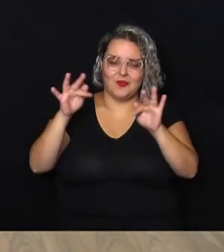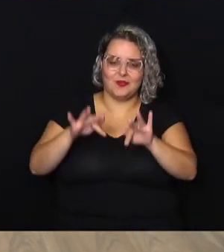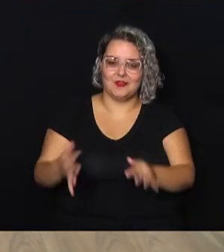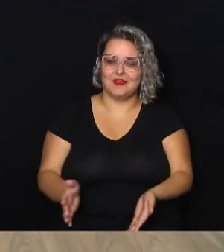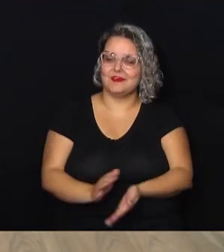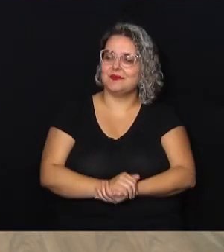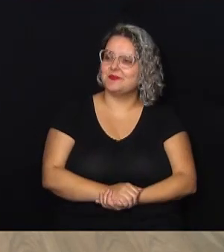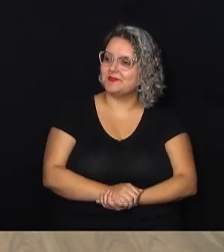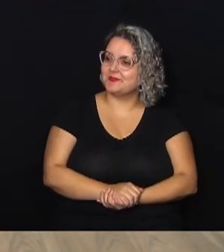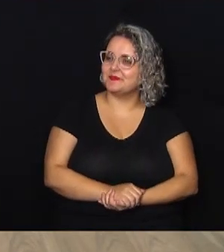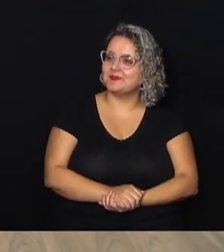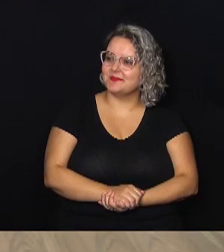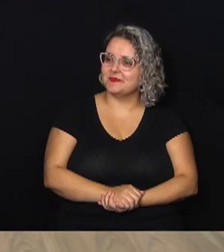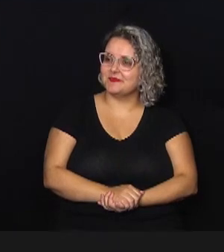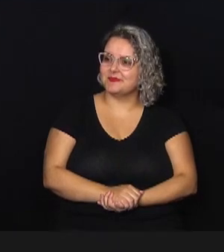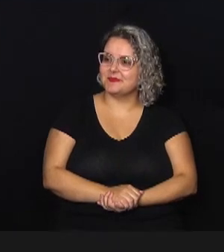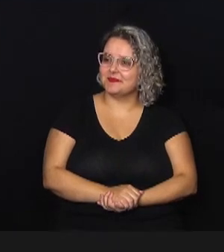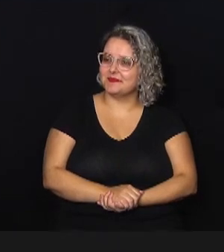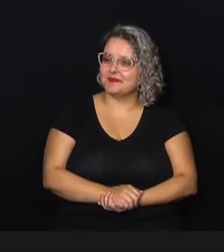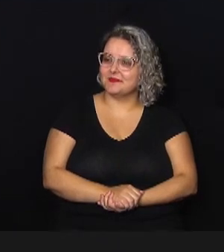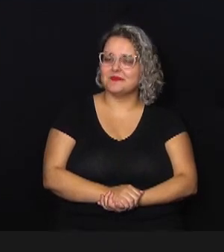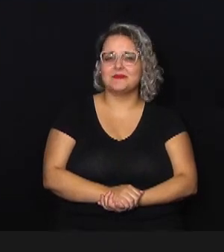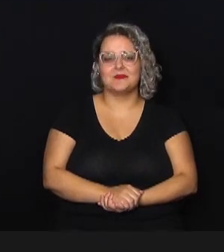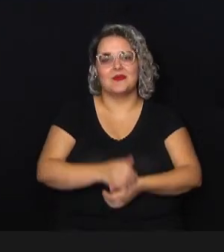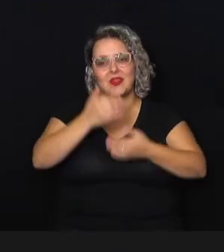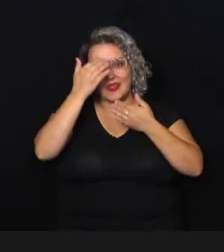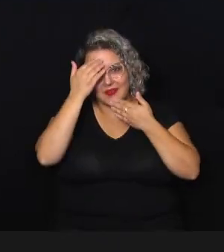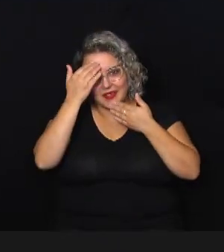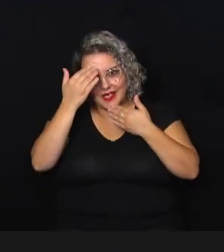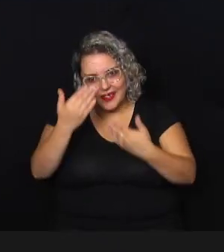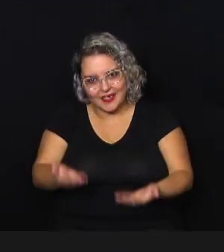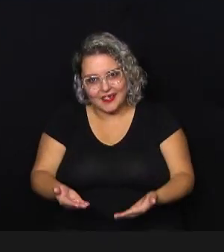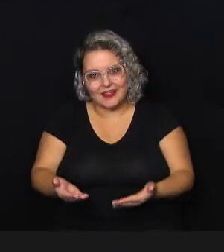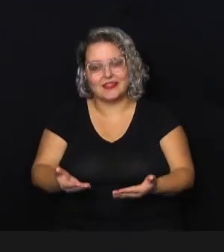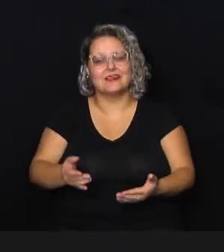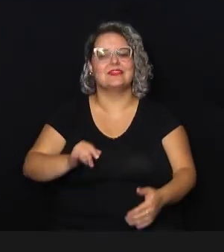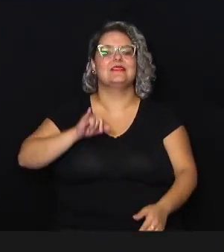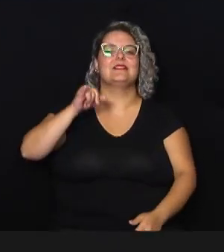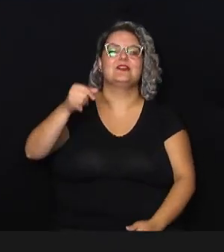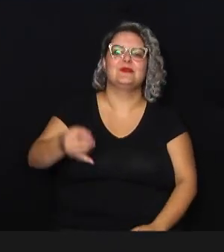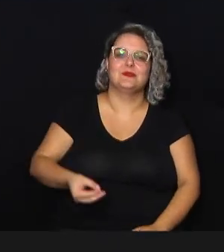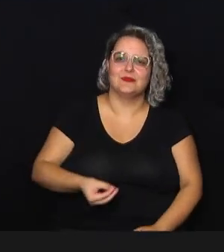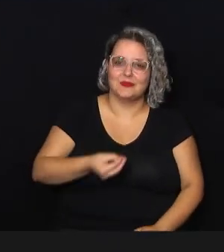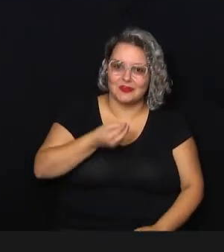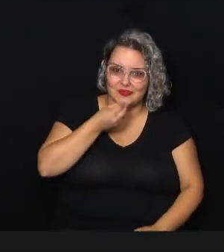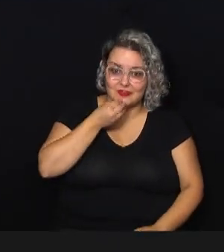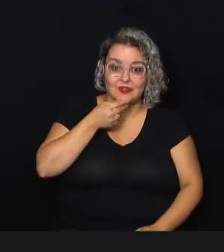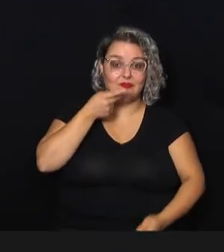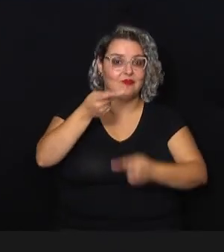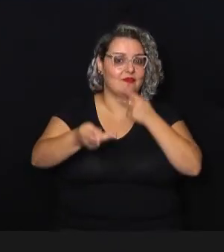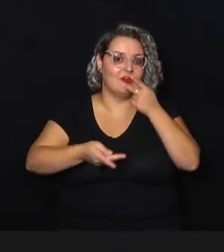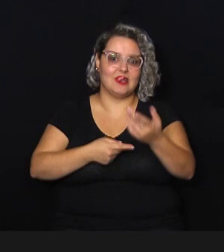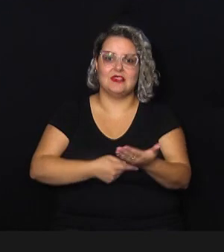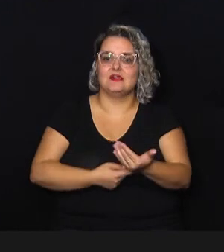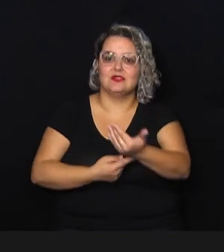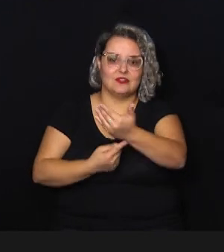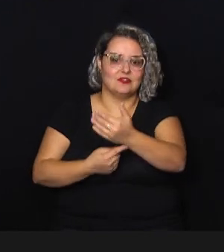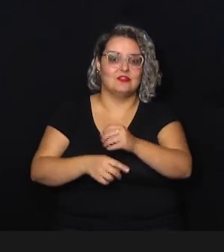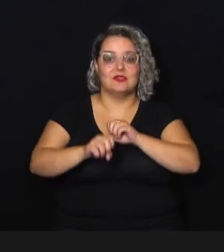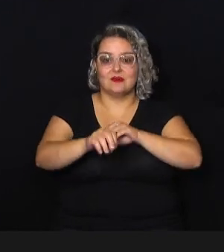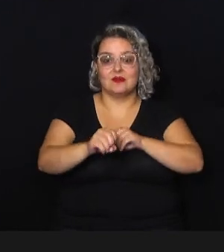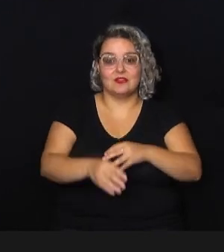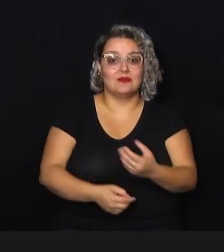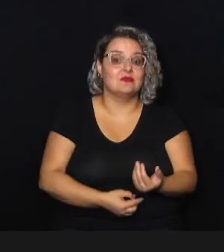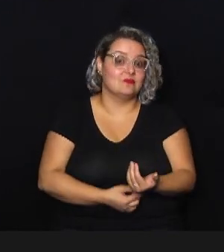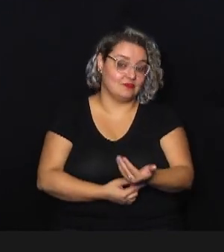considerações finais. Eu agradeço a oportunidade. Falar sobre tecnologia, educação digital